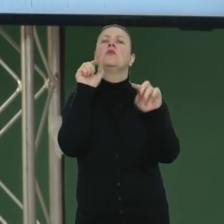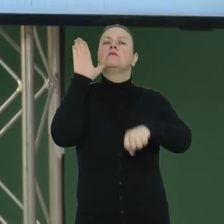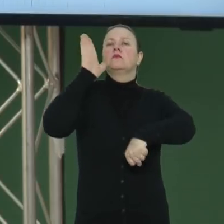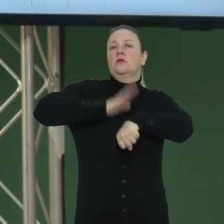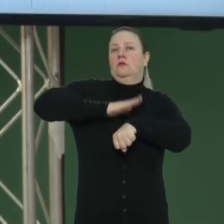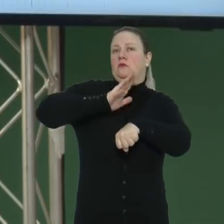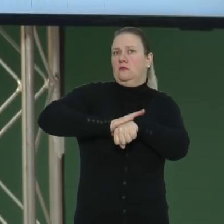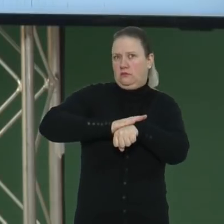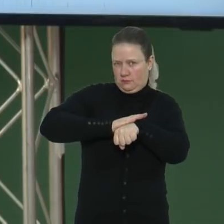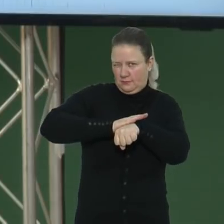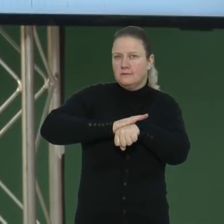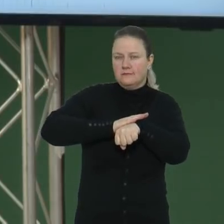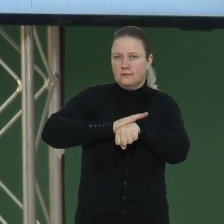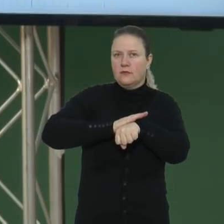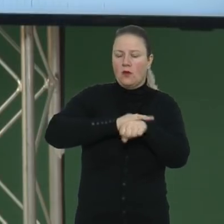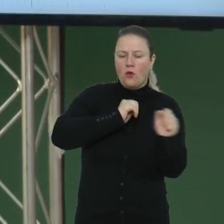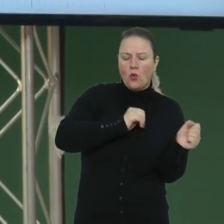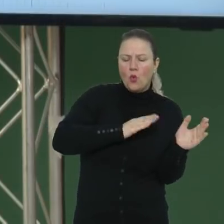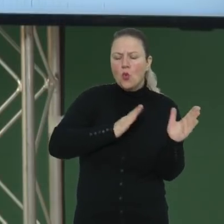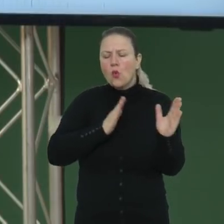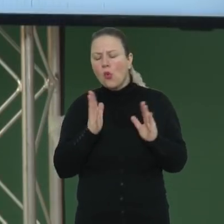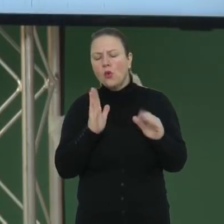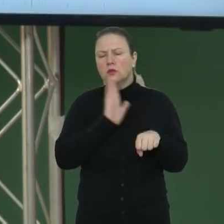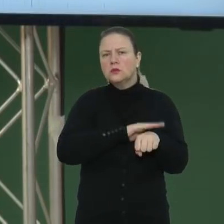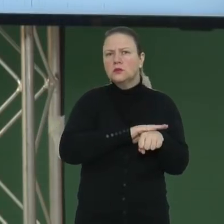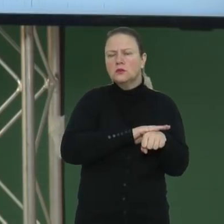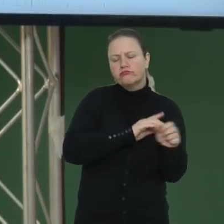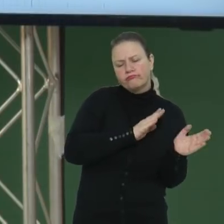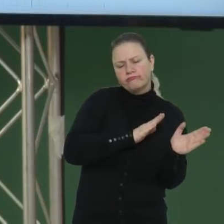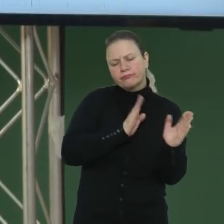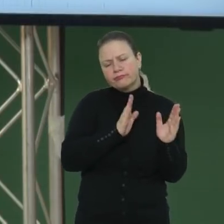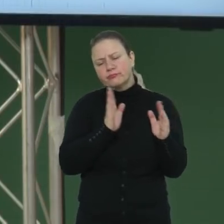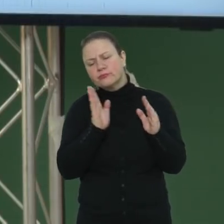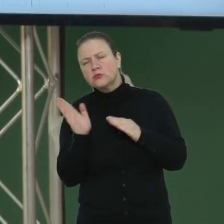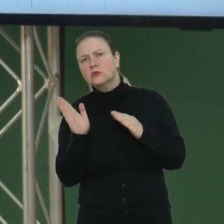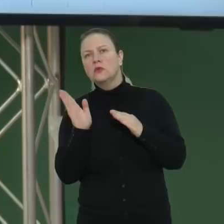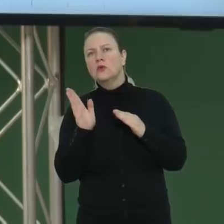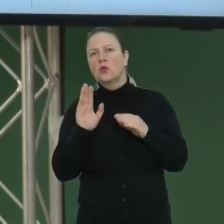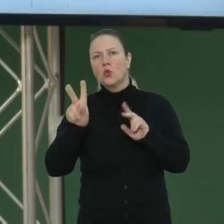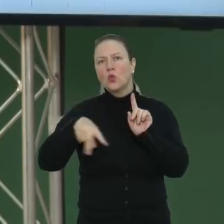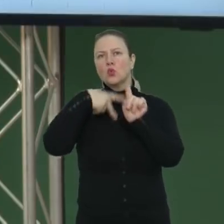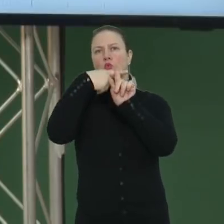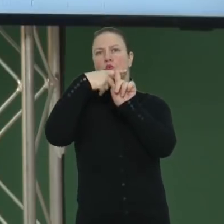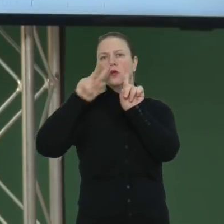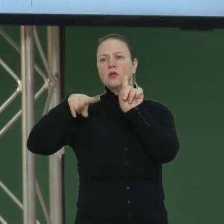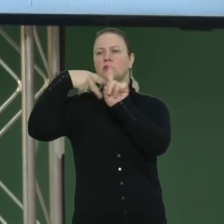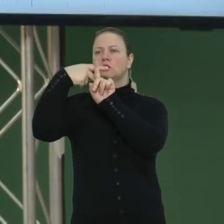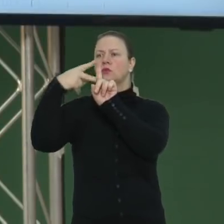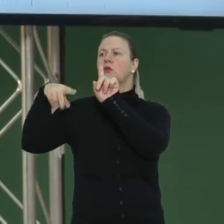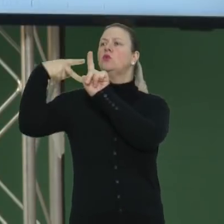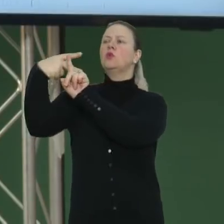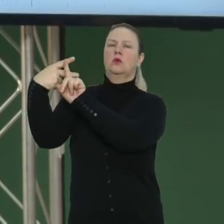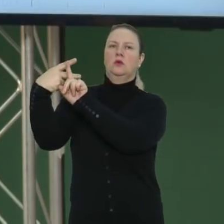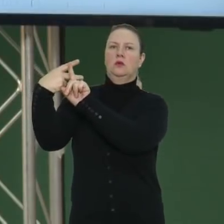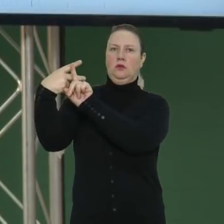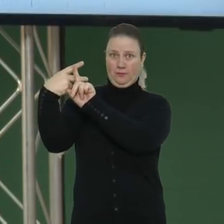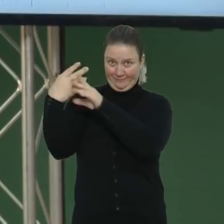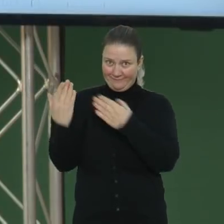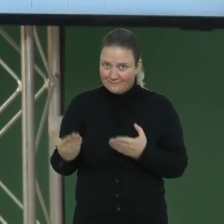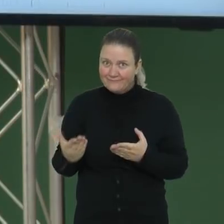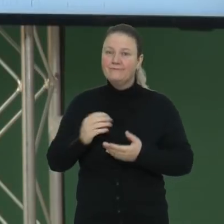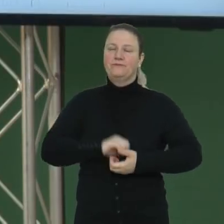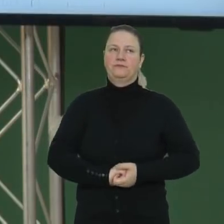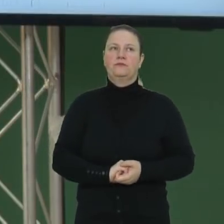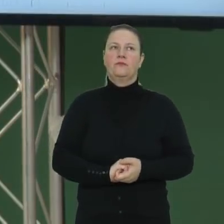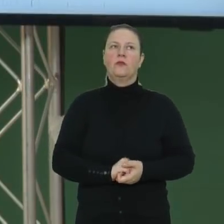Então, conforme vai passando esse tempo, cada uma delas vai o quê? Dobrando, né? Vai formando outras duas.